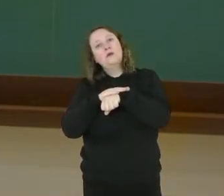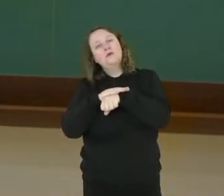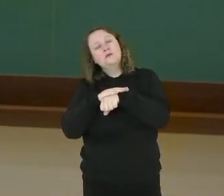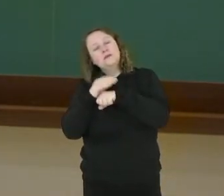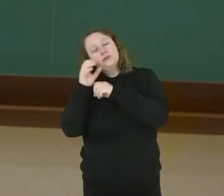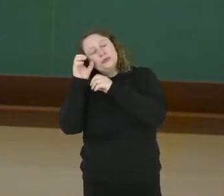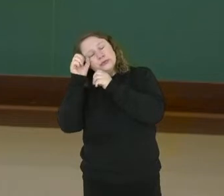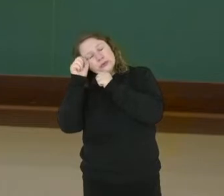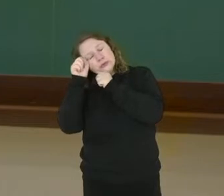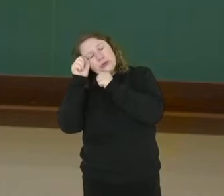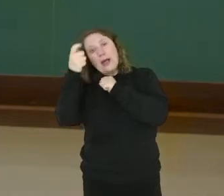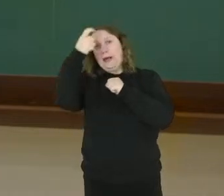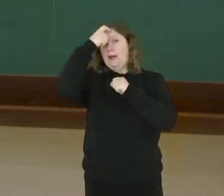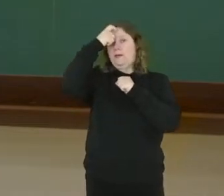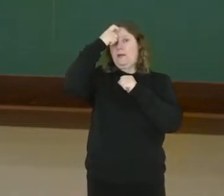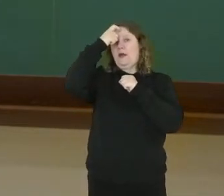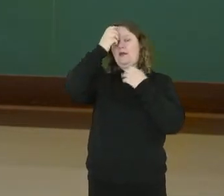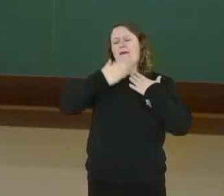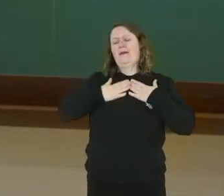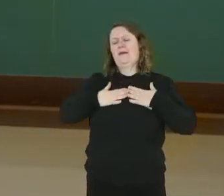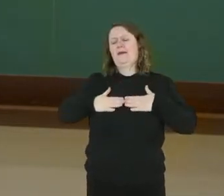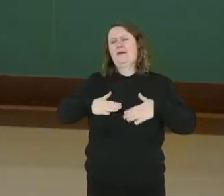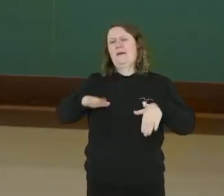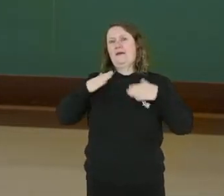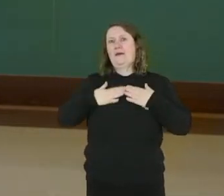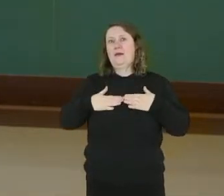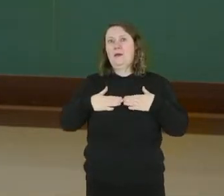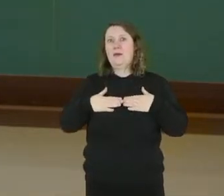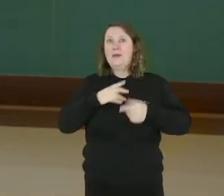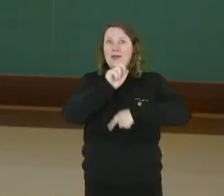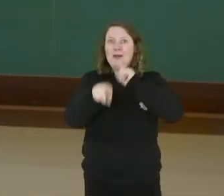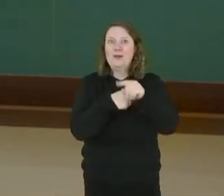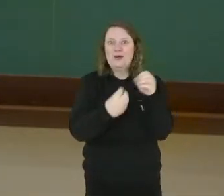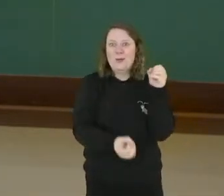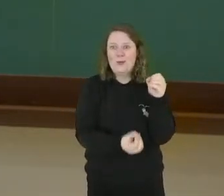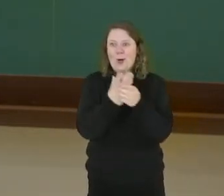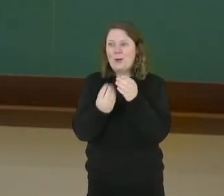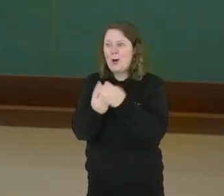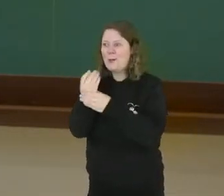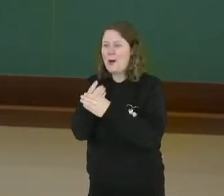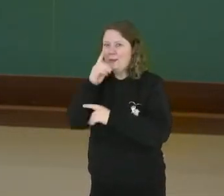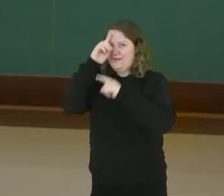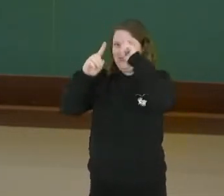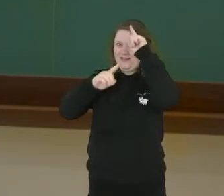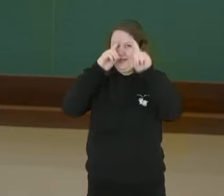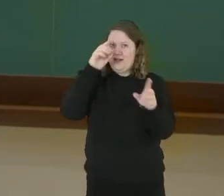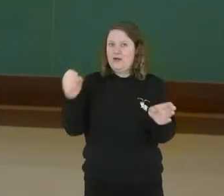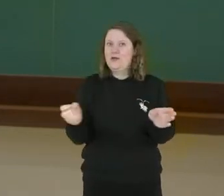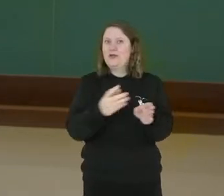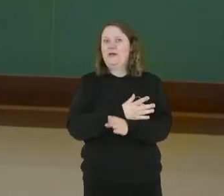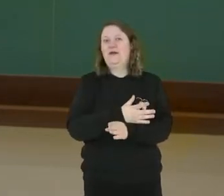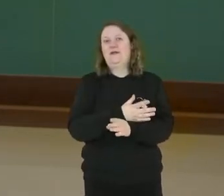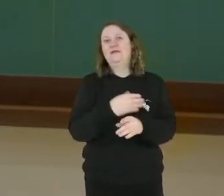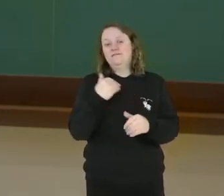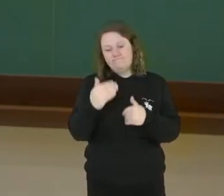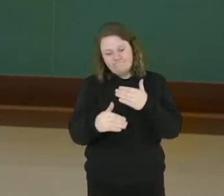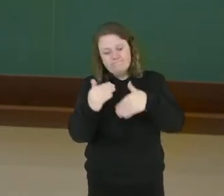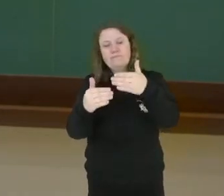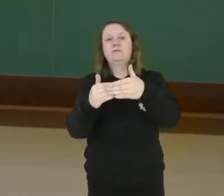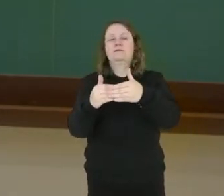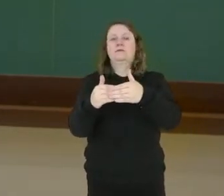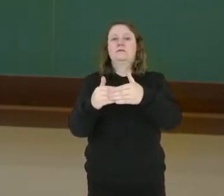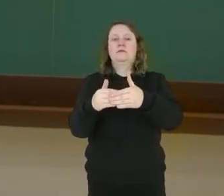Então, no mínimo 8 horas. Anotar ideias que surgem no decorrer do dia para executá-las. Então, se teve aquela ideia lá, poxa, então